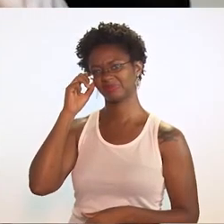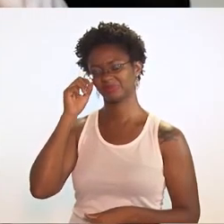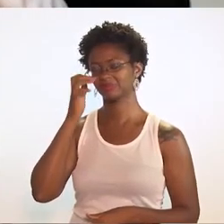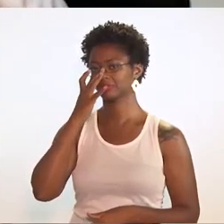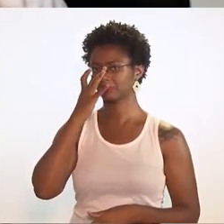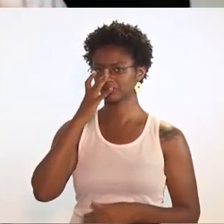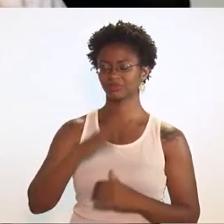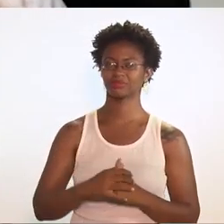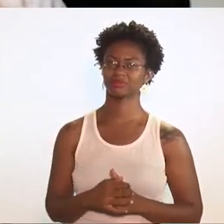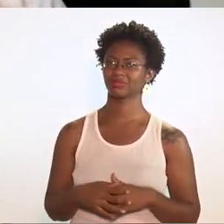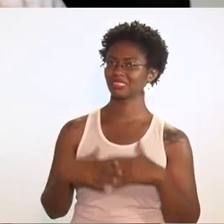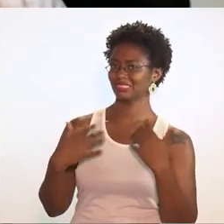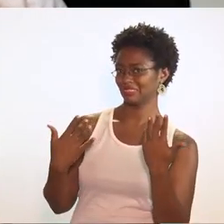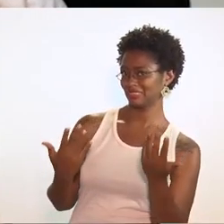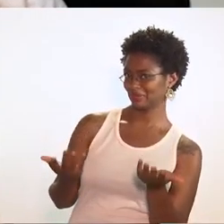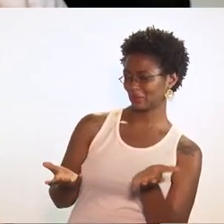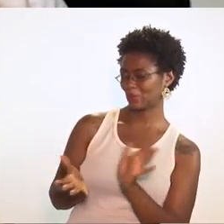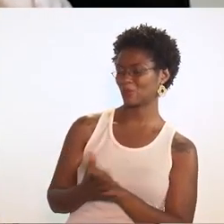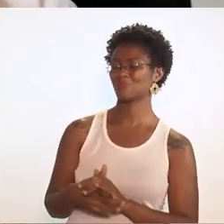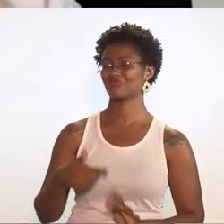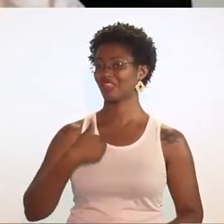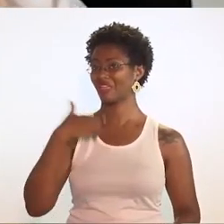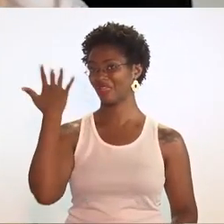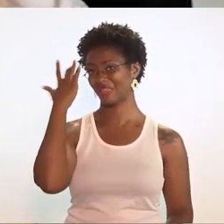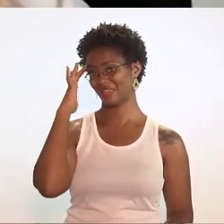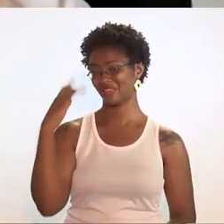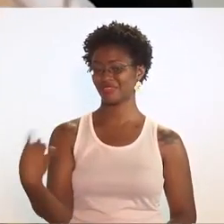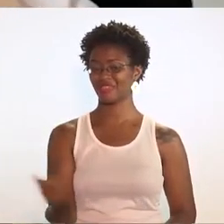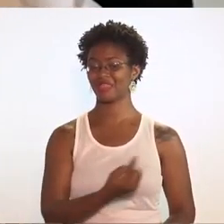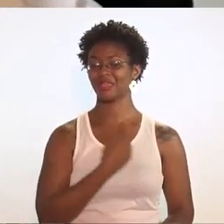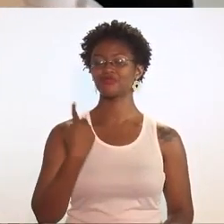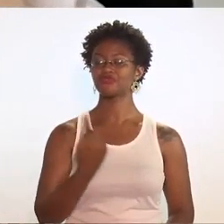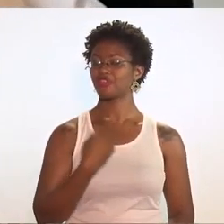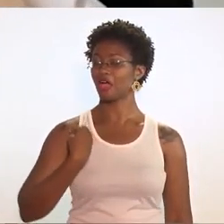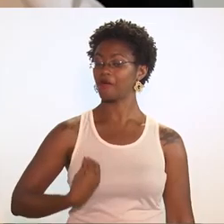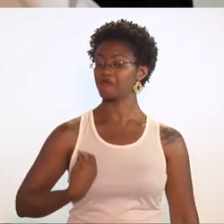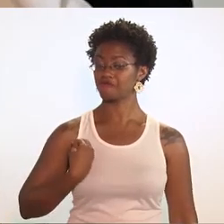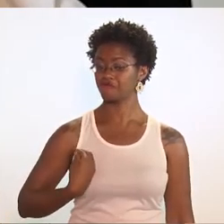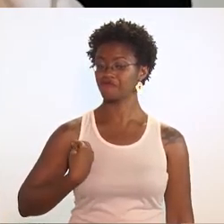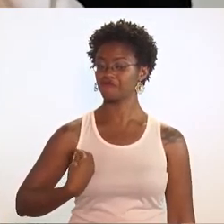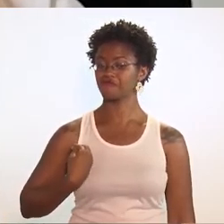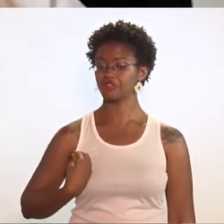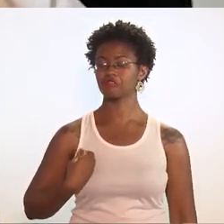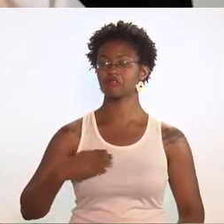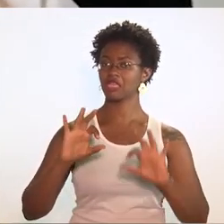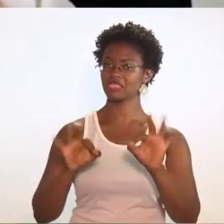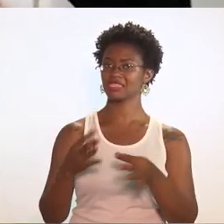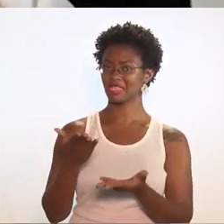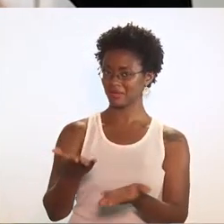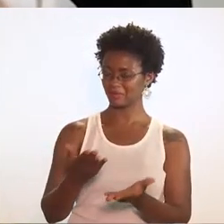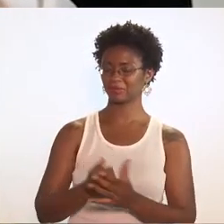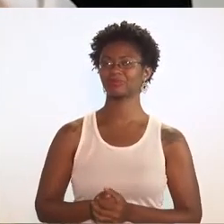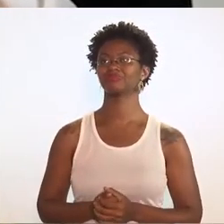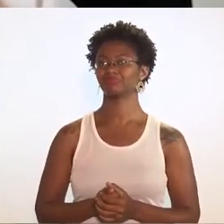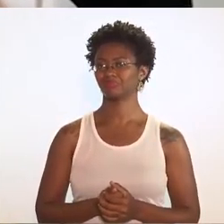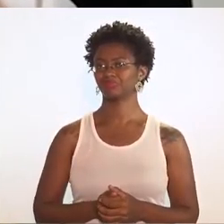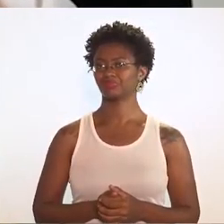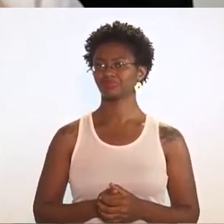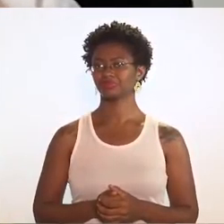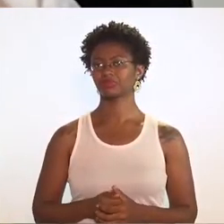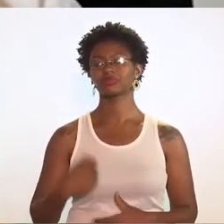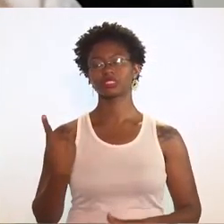sua cidade. Cristina, aprendendo e ensinando antigas lições. Fala para nós sobre